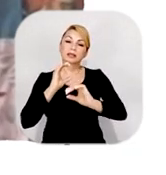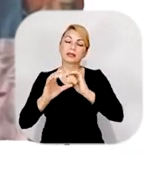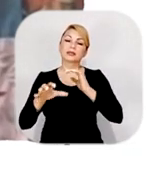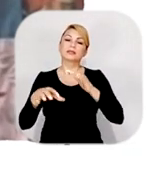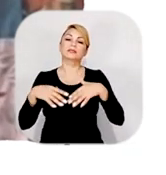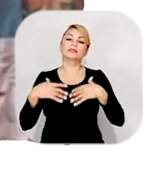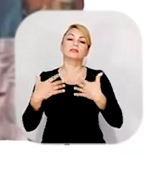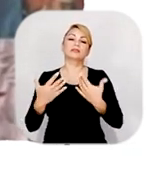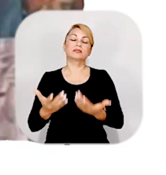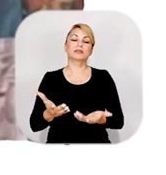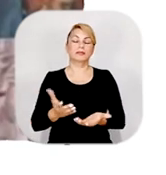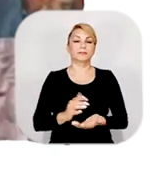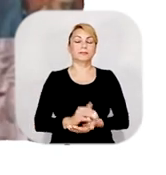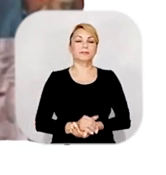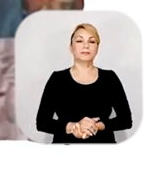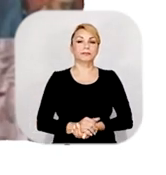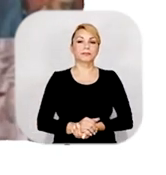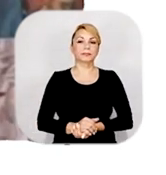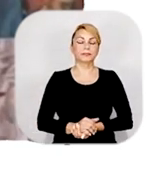podia,